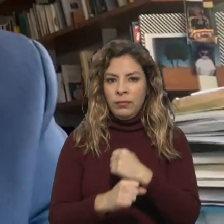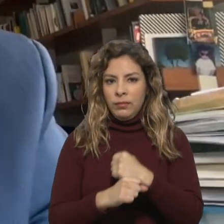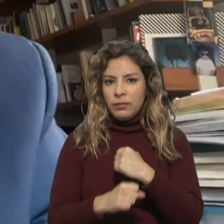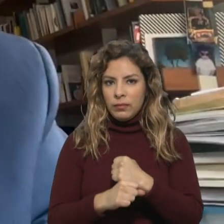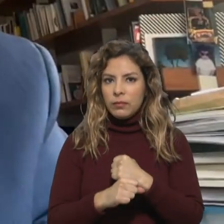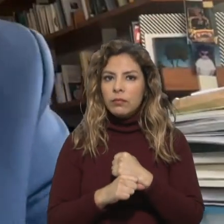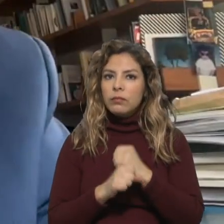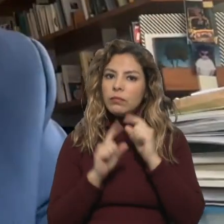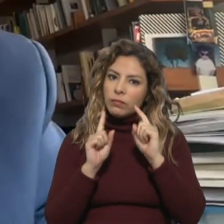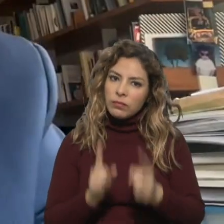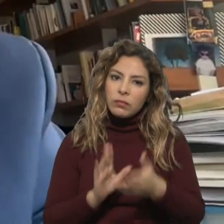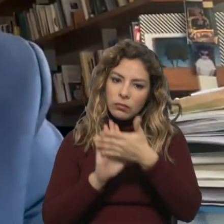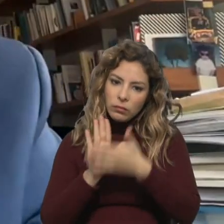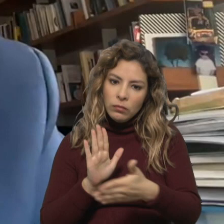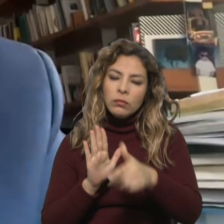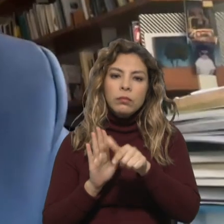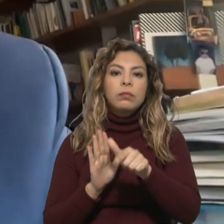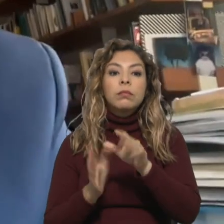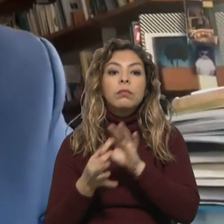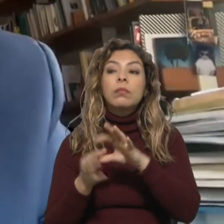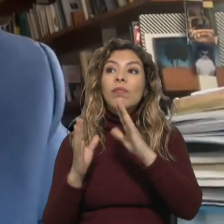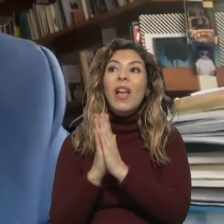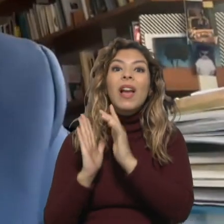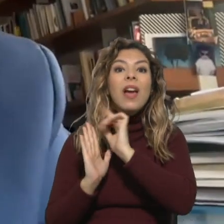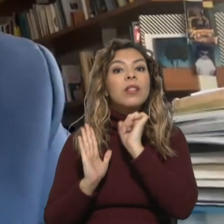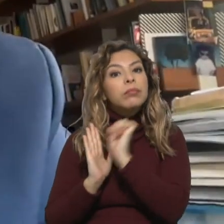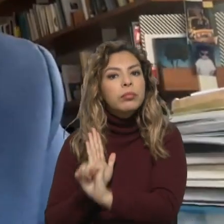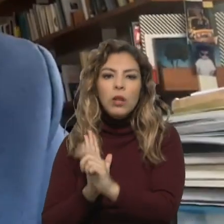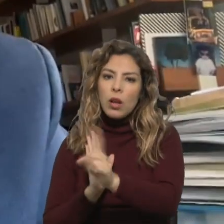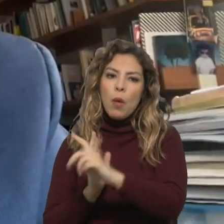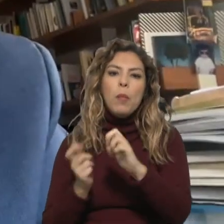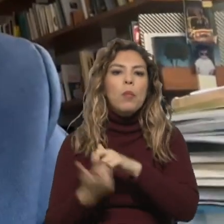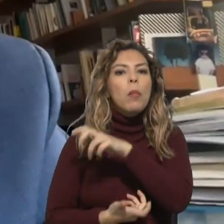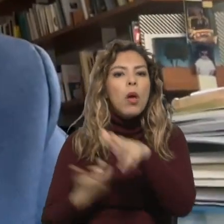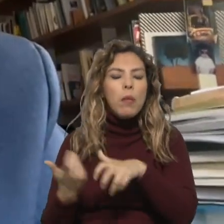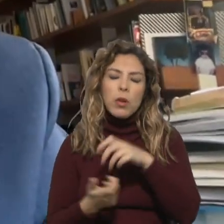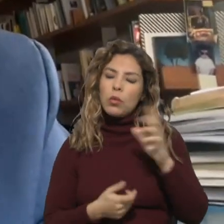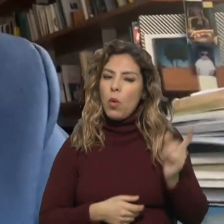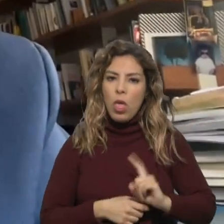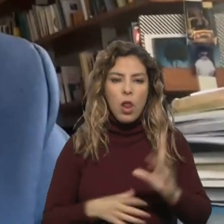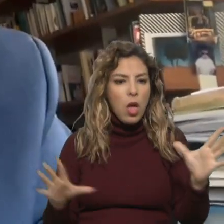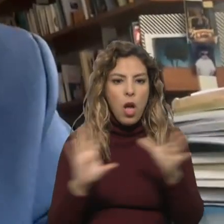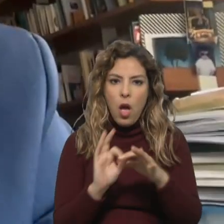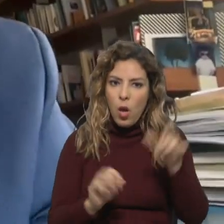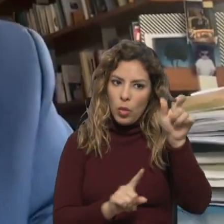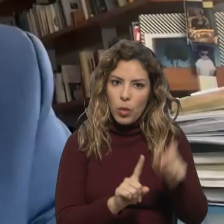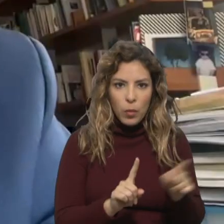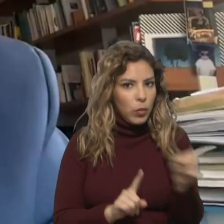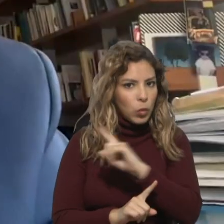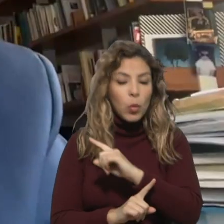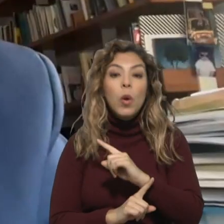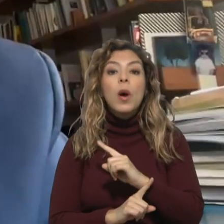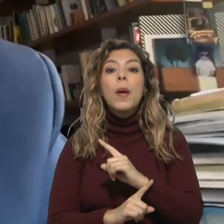Até nem é uma questão interna da Igreja, nem relativa aos problemas que de facto ele teria que acompanhar, não digo